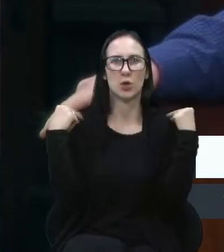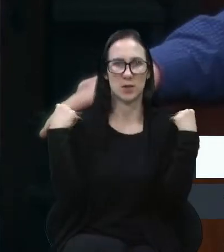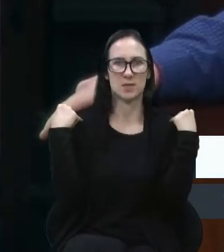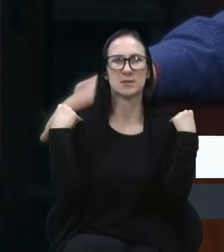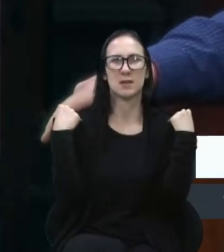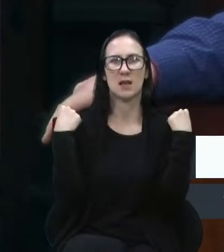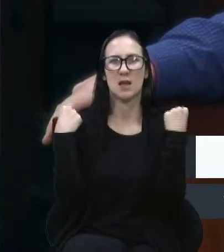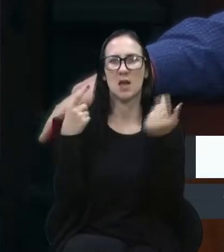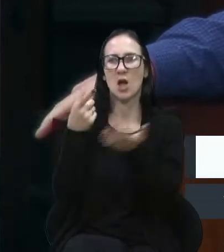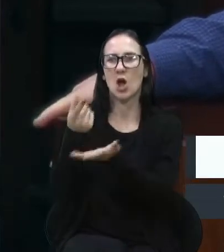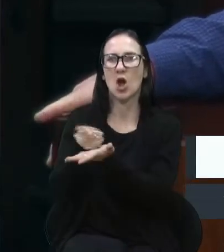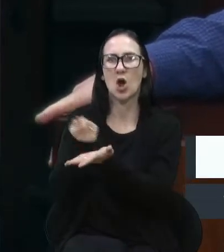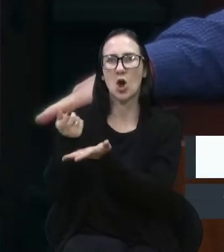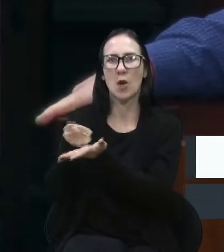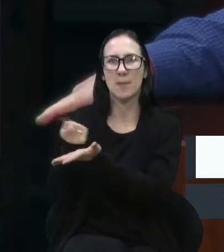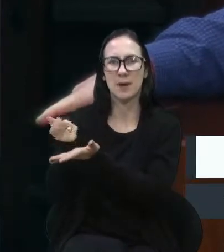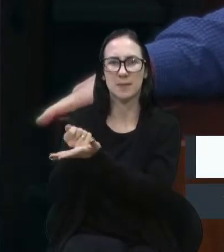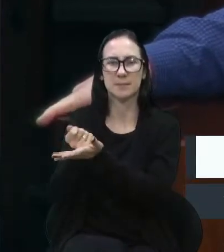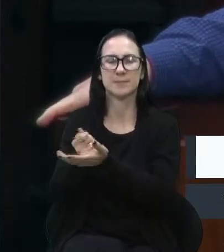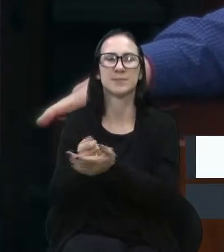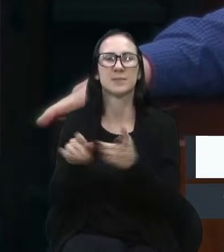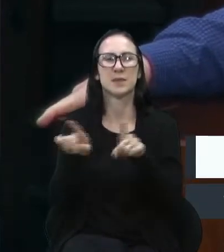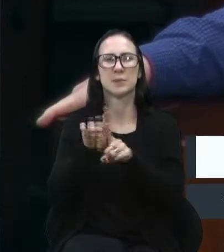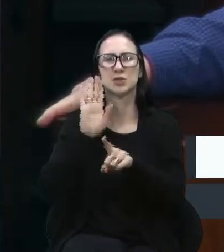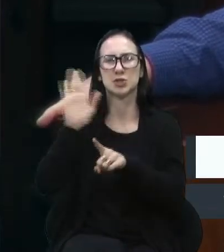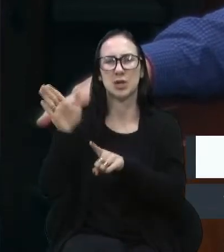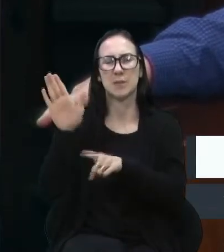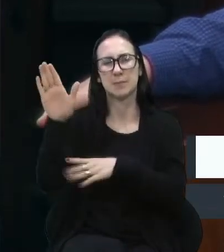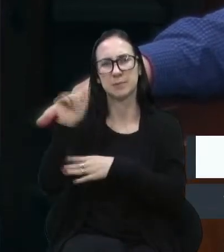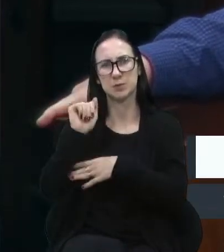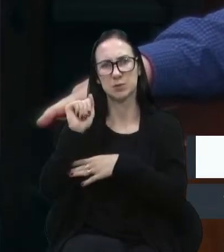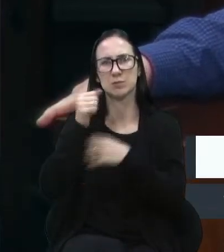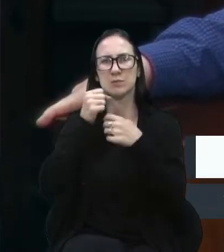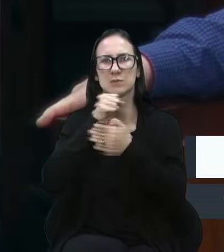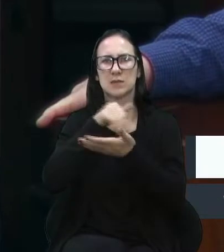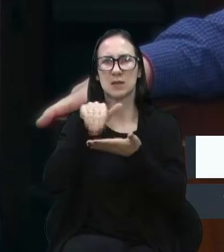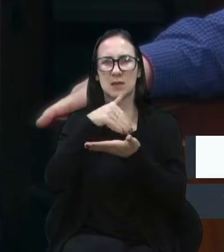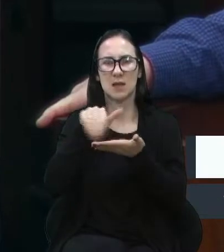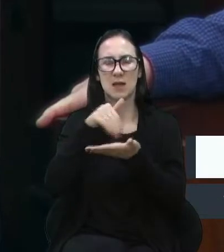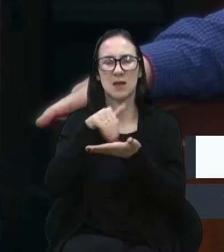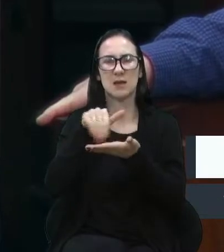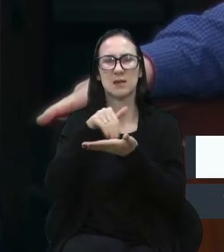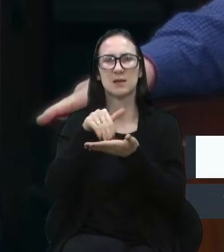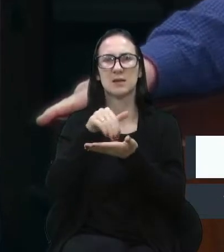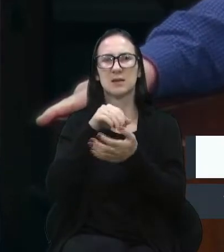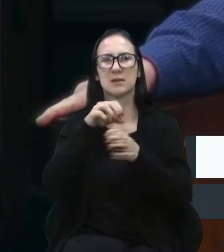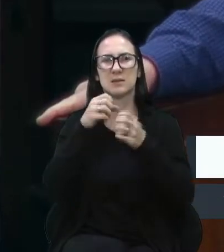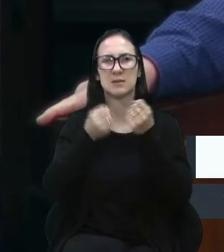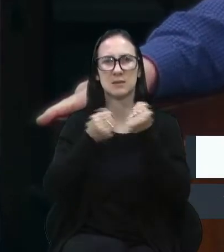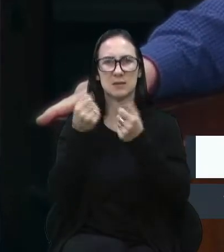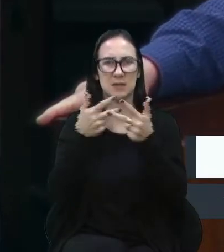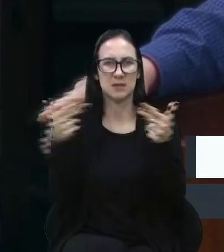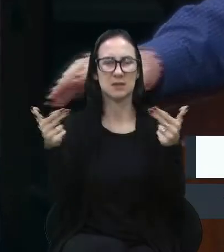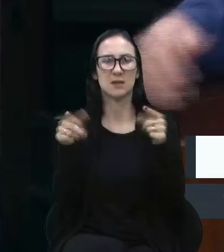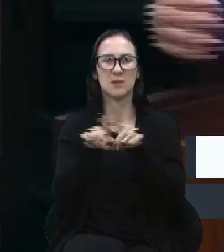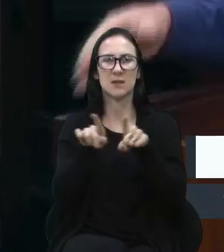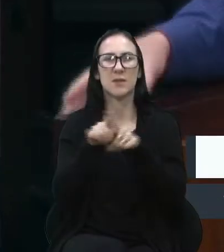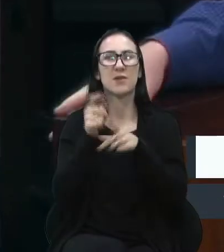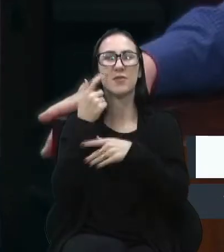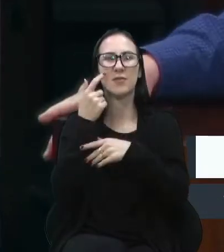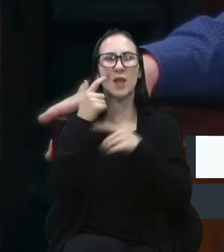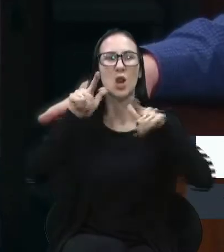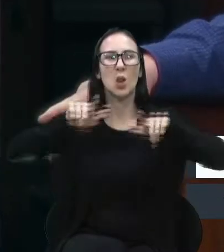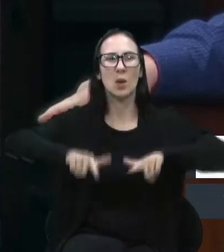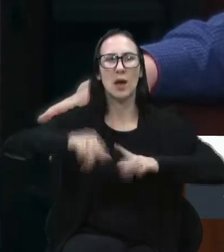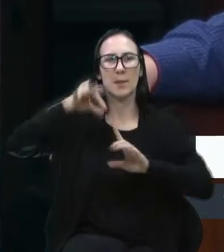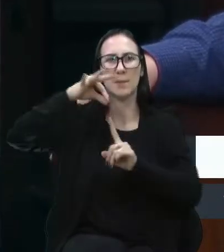ao prefeito e à Secretaria de Trânsito. E outras melhorias, como, por exemplo, rever os locais das paradas e, entre